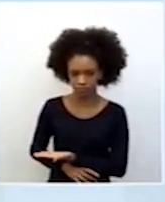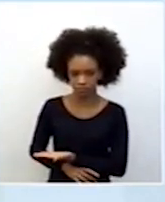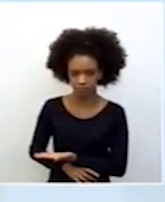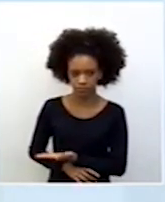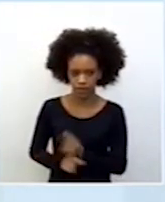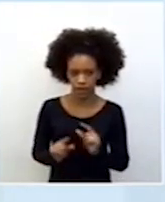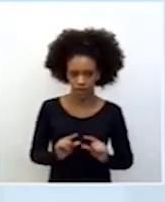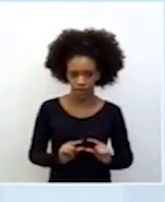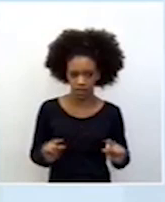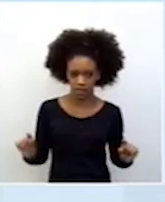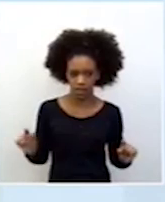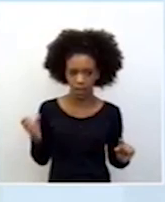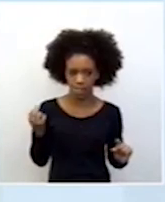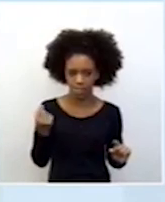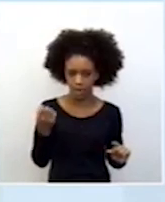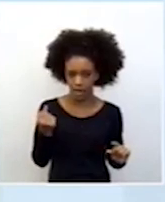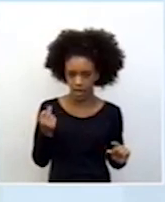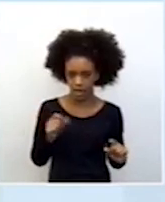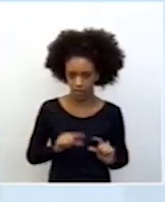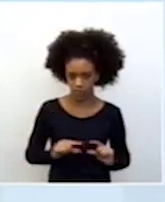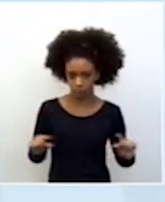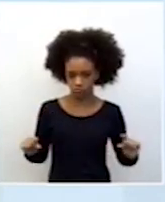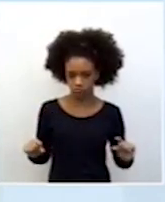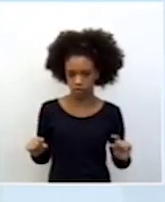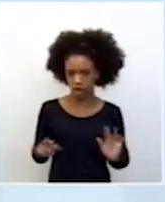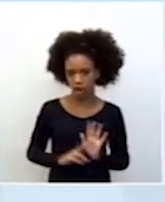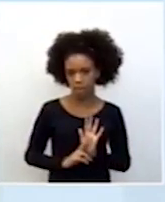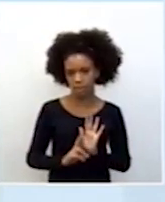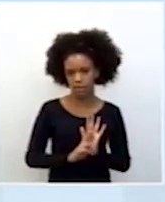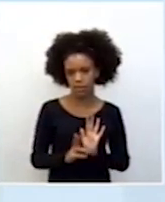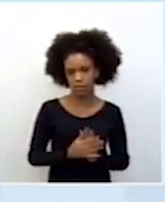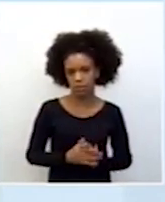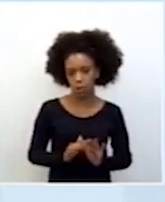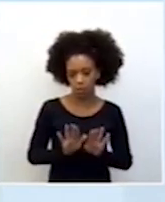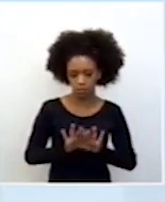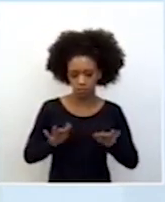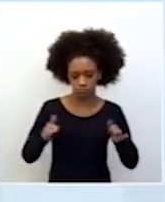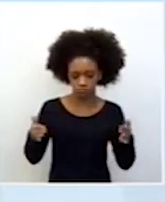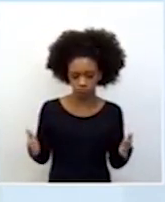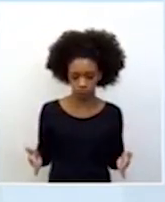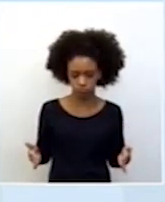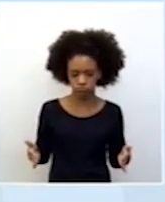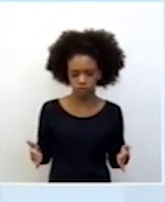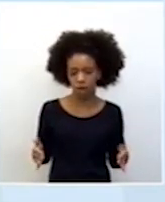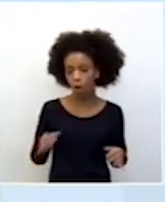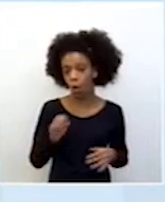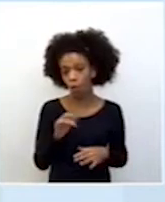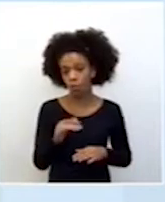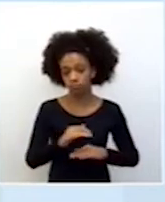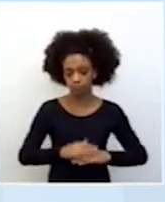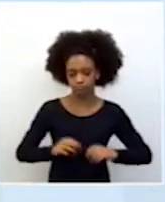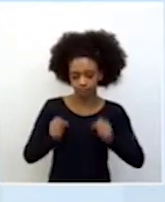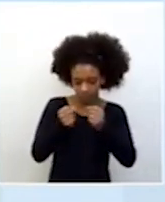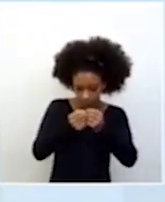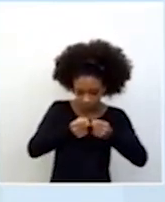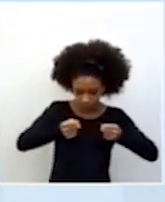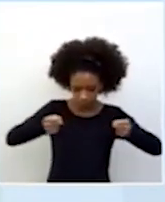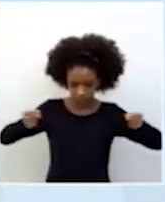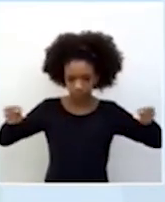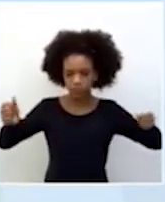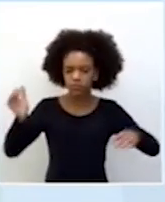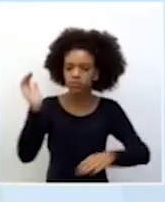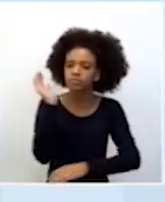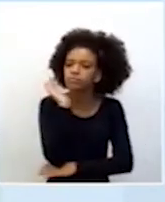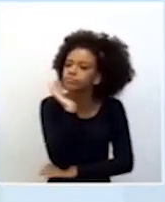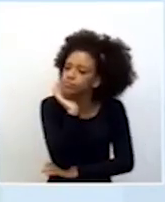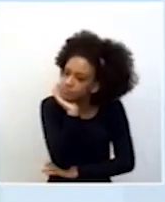linha branca. Essa parte branca, galera, representa como se fosse um balcão, uma sacada de um apartamento, por exemplo.